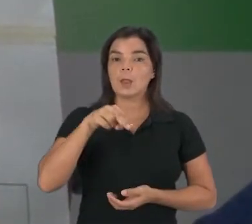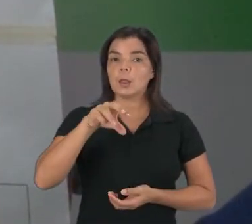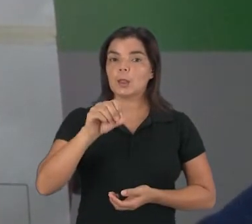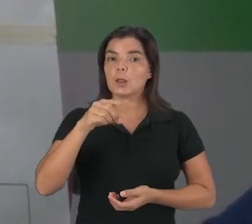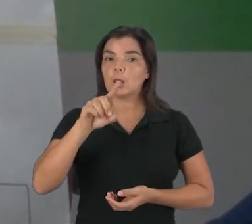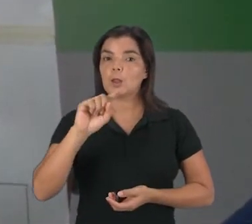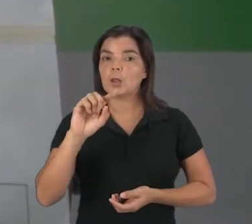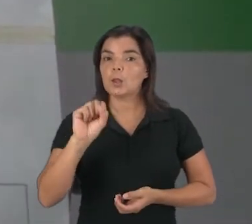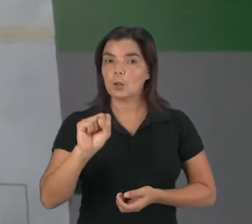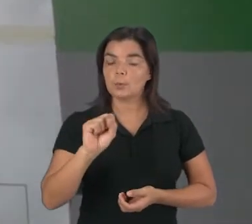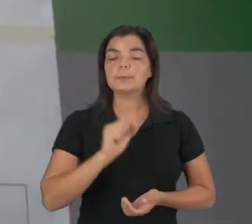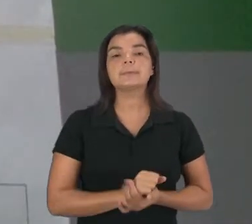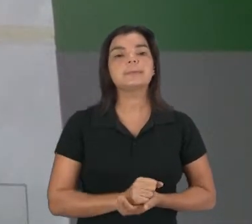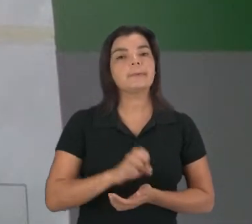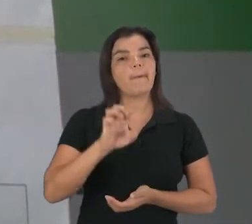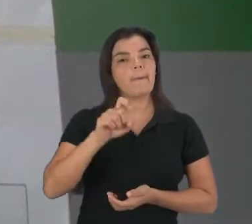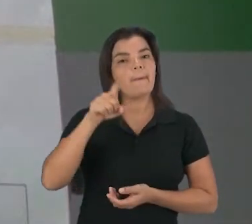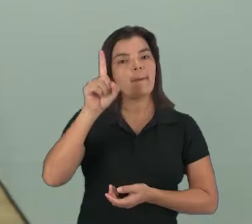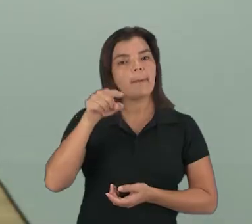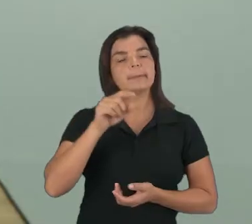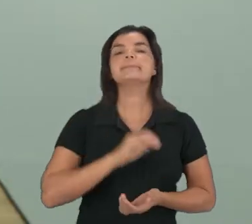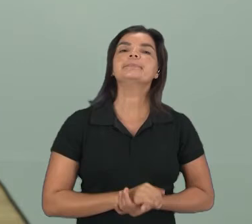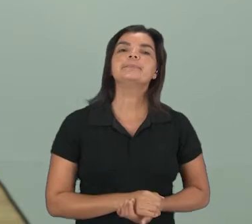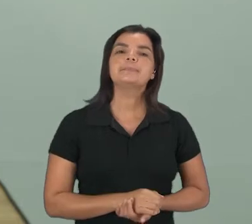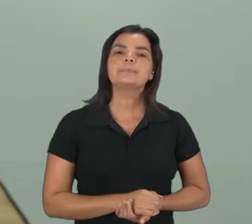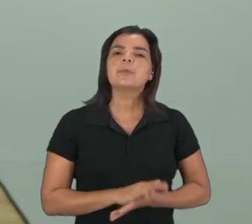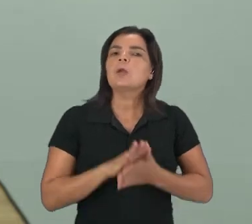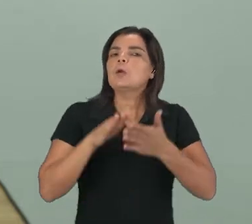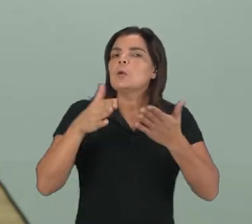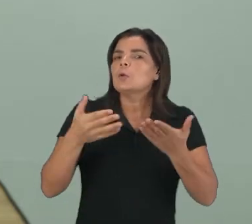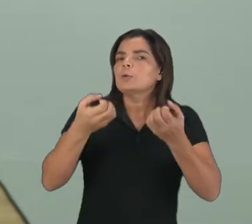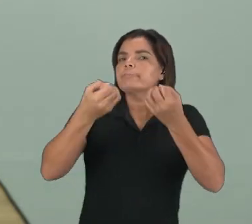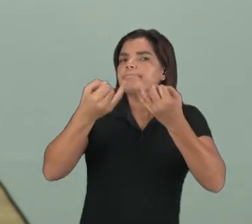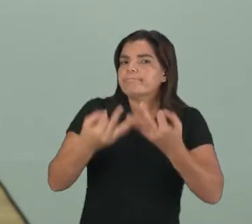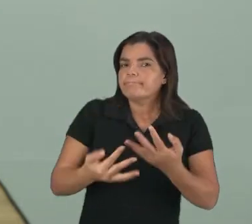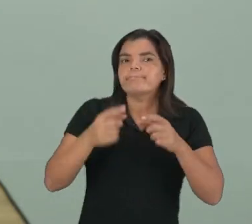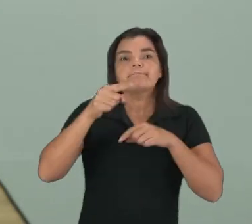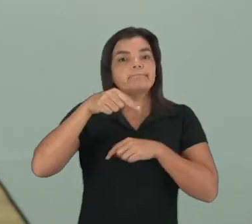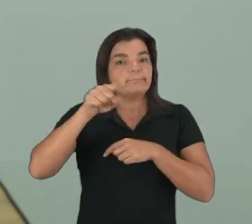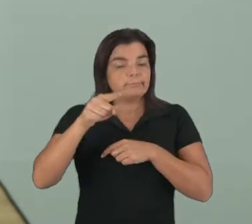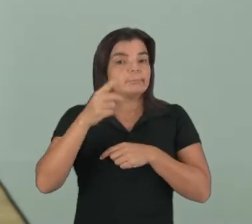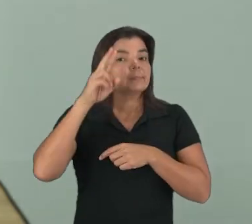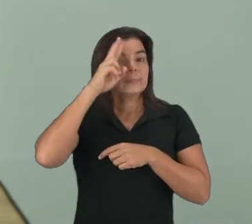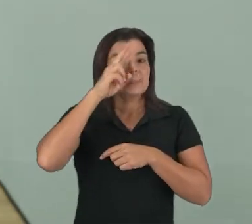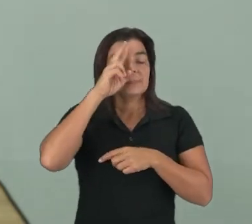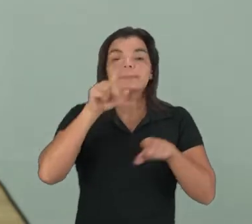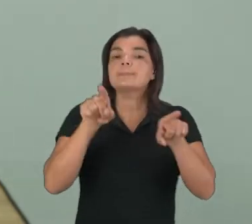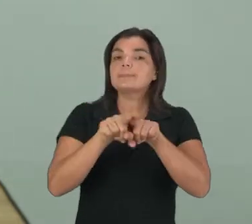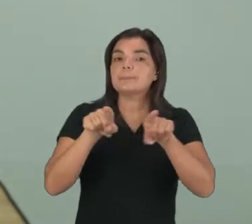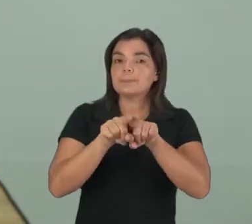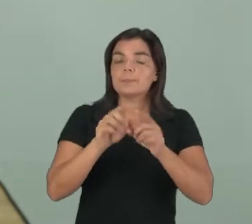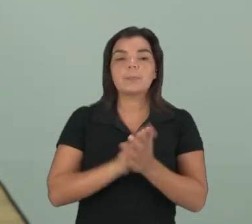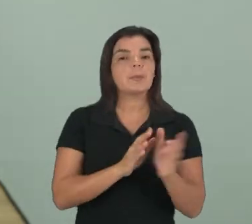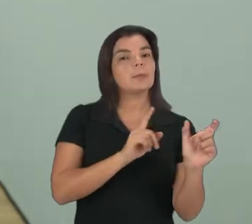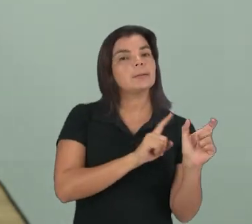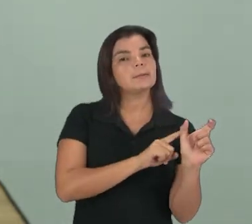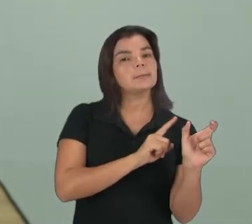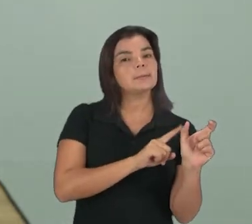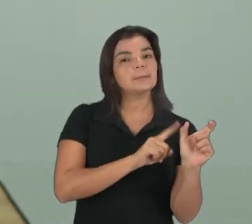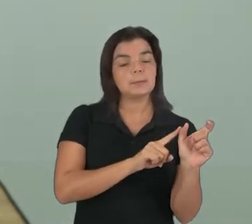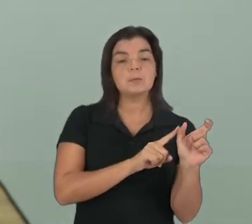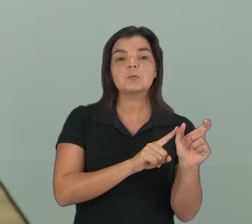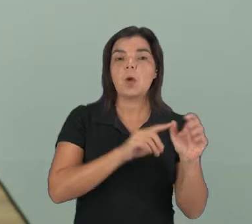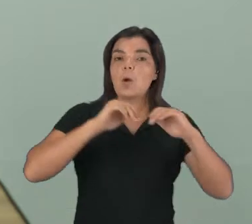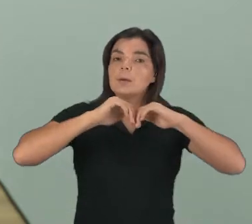nós e é. Muito bem. Quando falamos desse acento, nós temos que lembrar também que nas palavras, quando